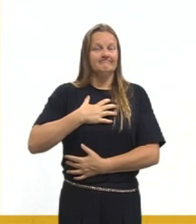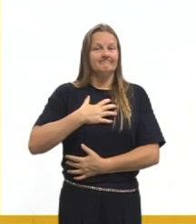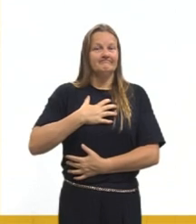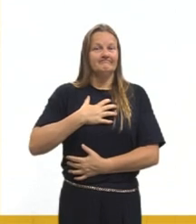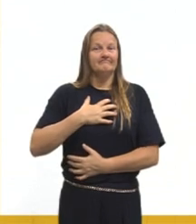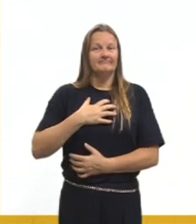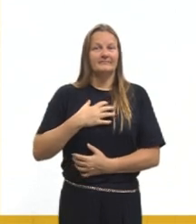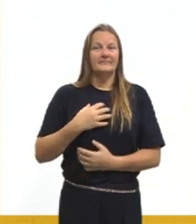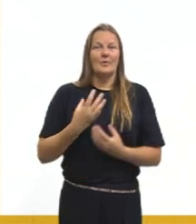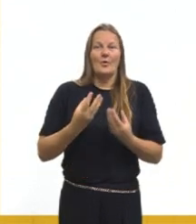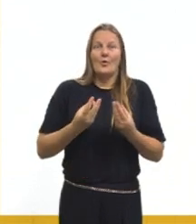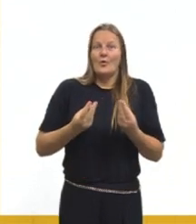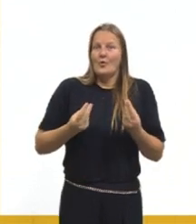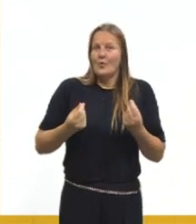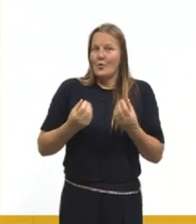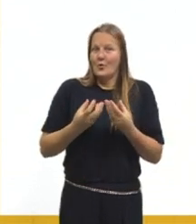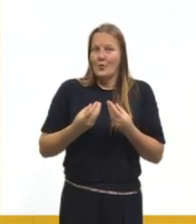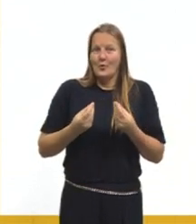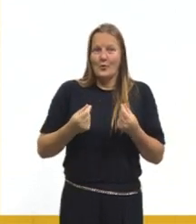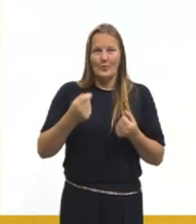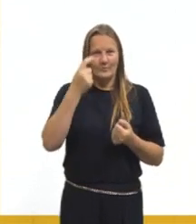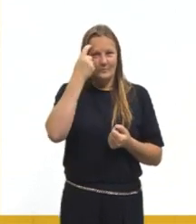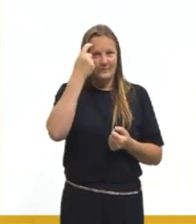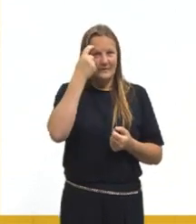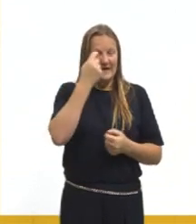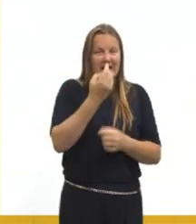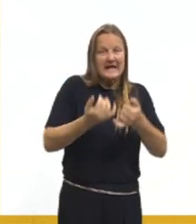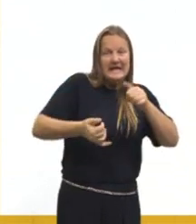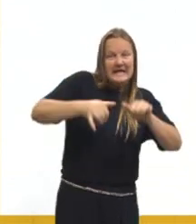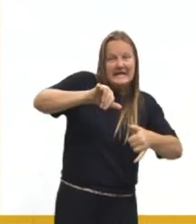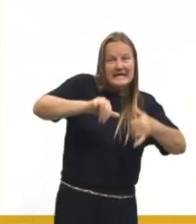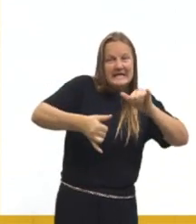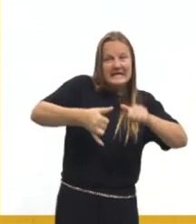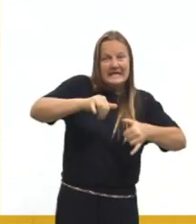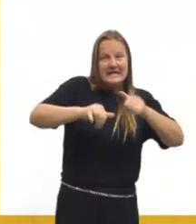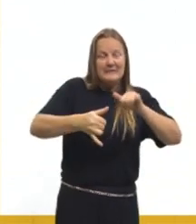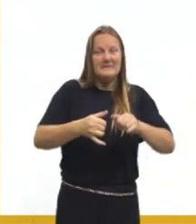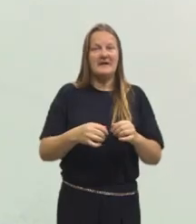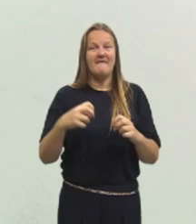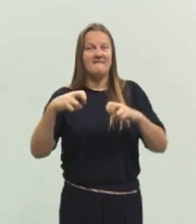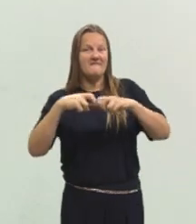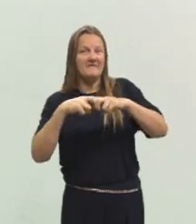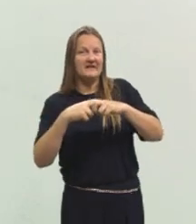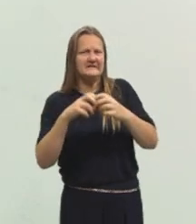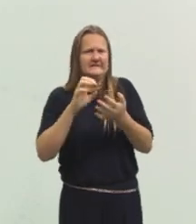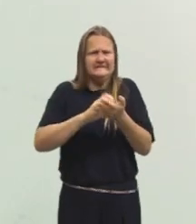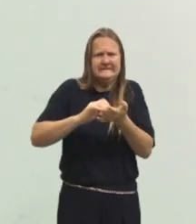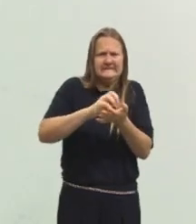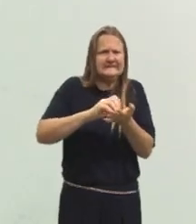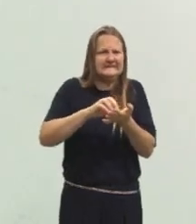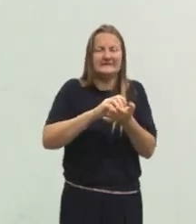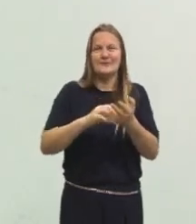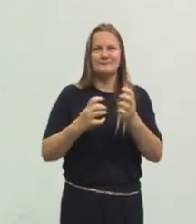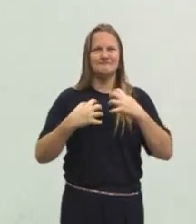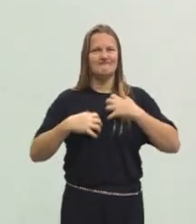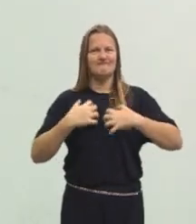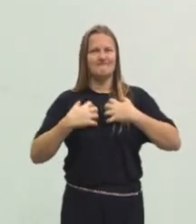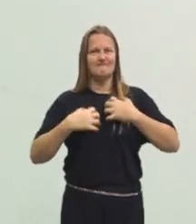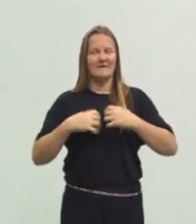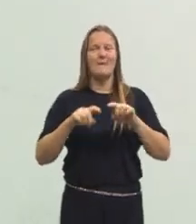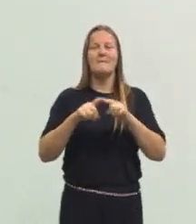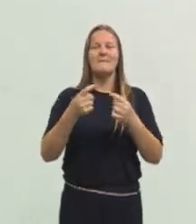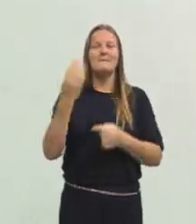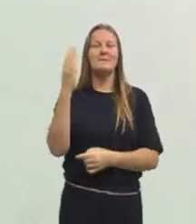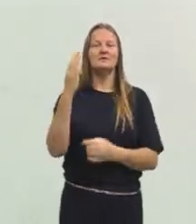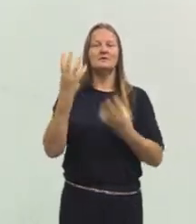refrescozinho né para cabeça né saindo da química e da física que aqueles cálculos todos aí já entra mais